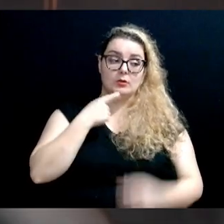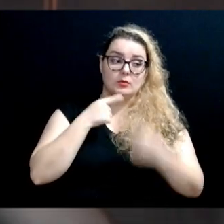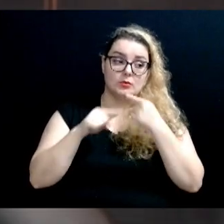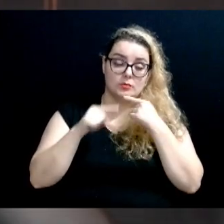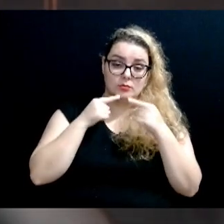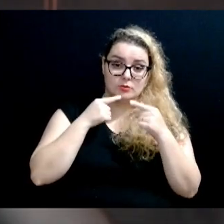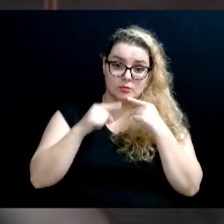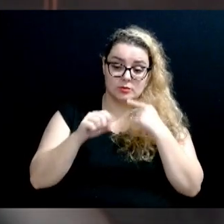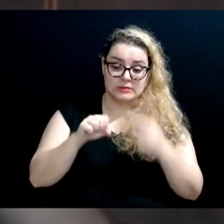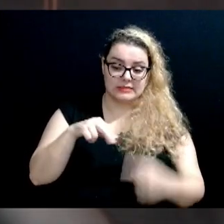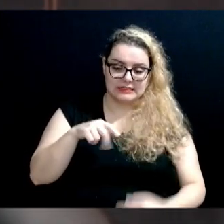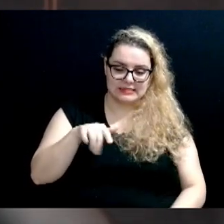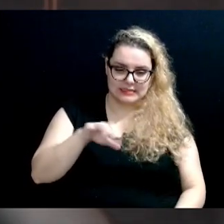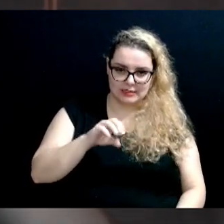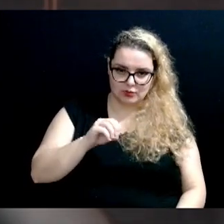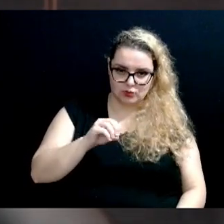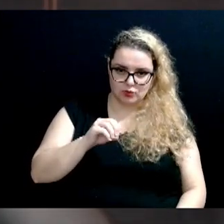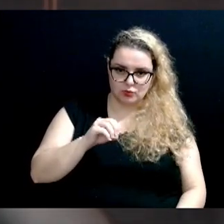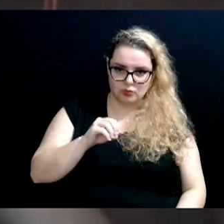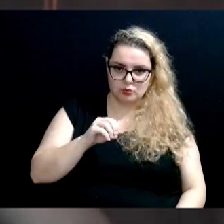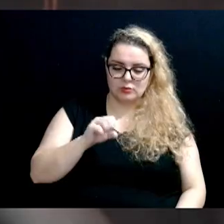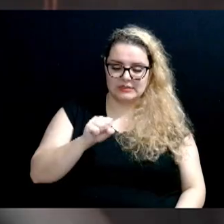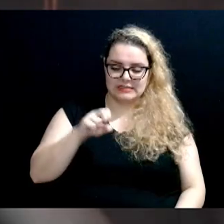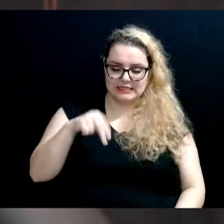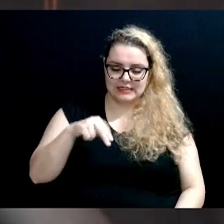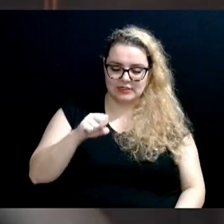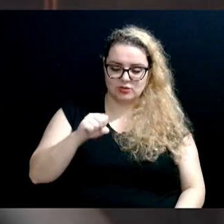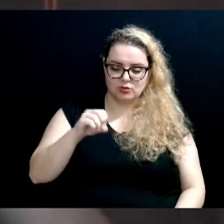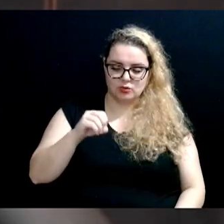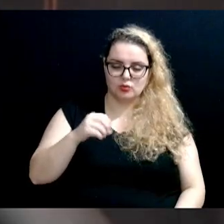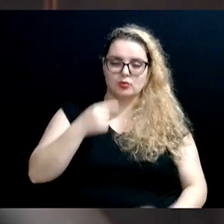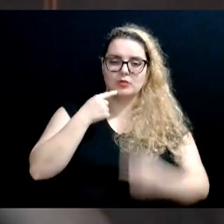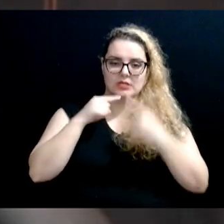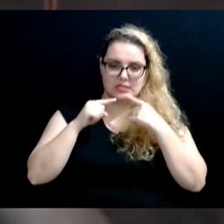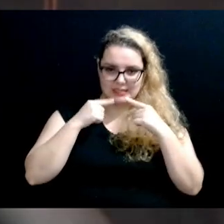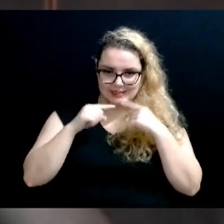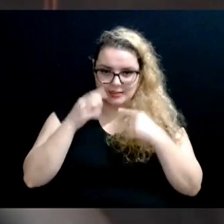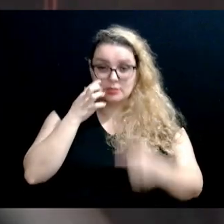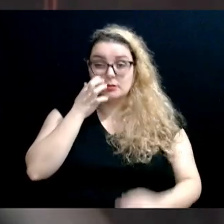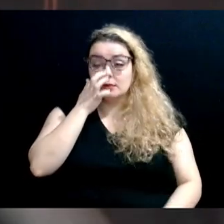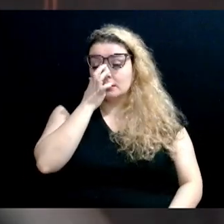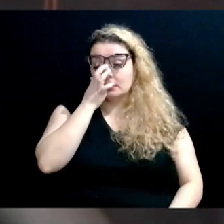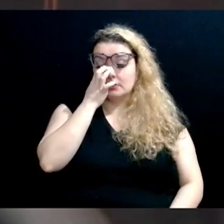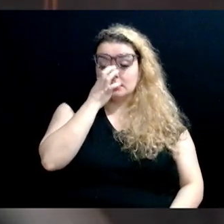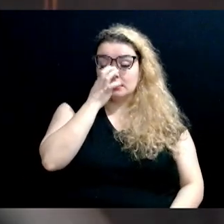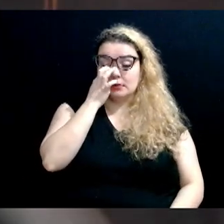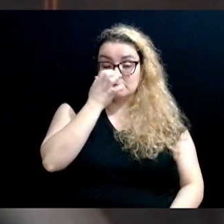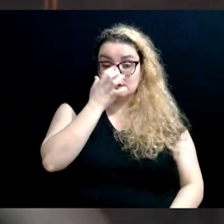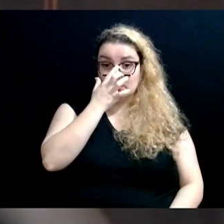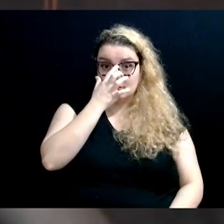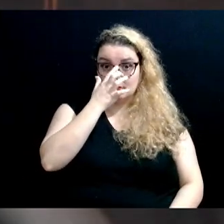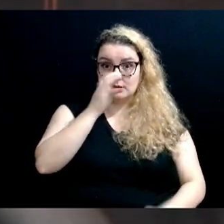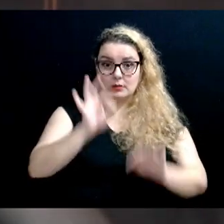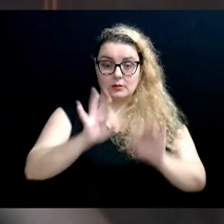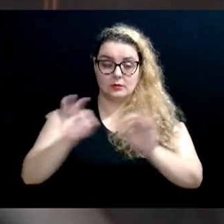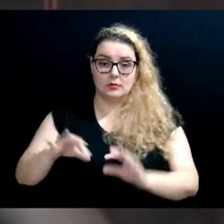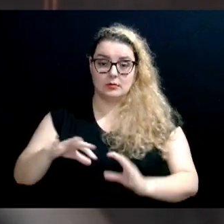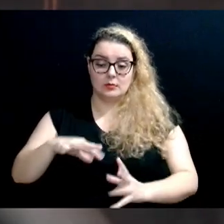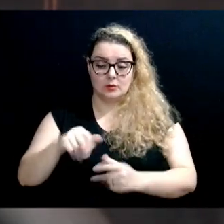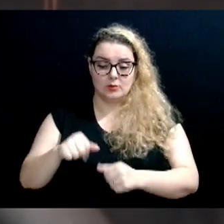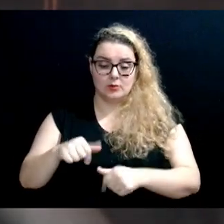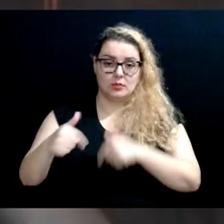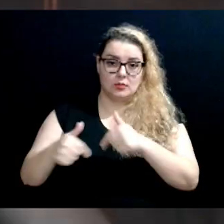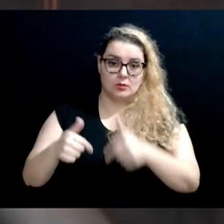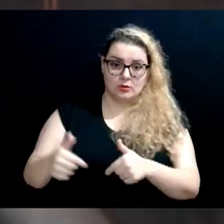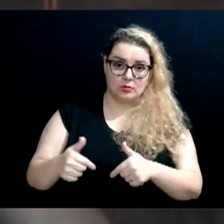gente vê? A gente vê um contrassenso, a gente vê a Organização Mundial do Trabalho, né, pregando que